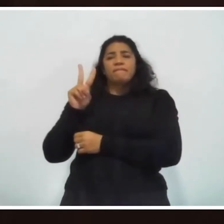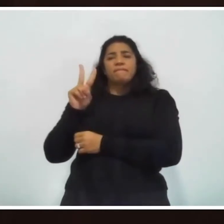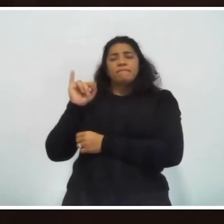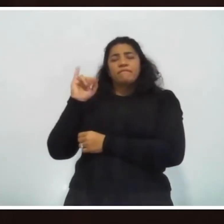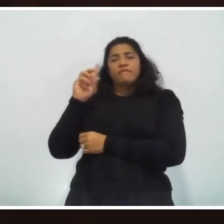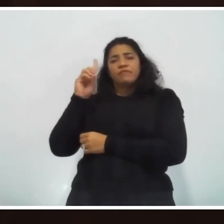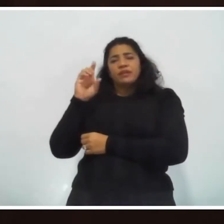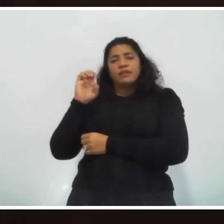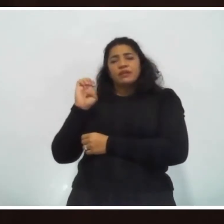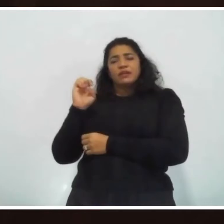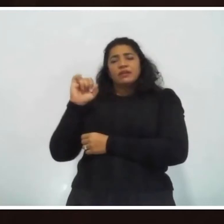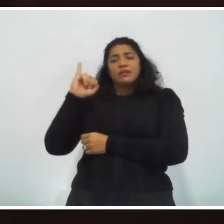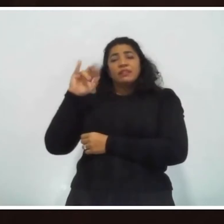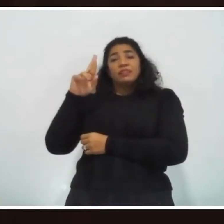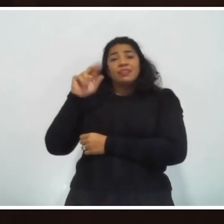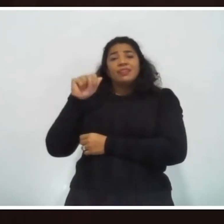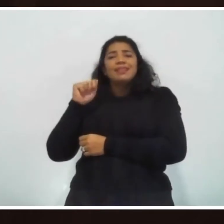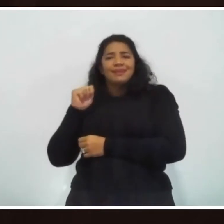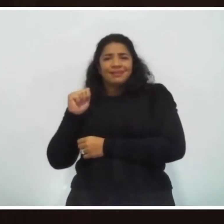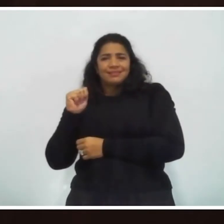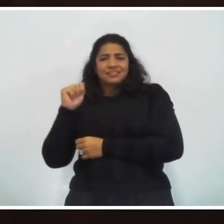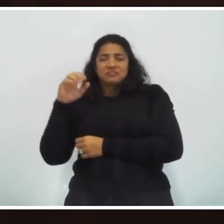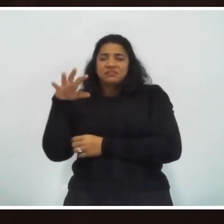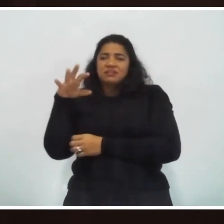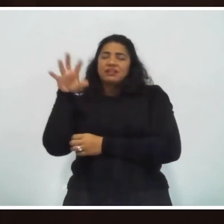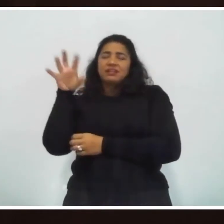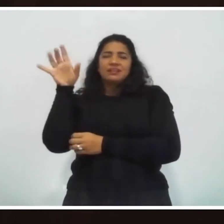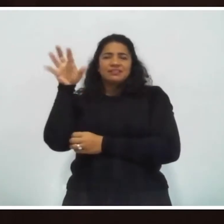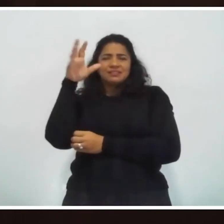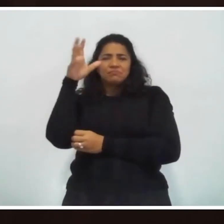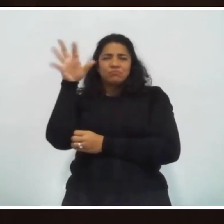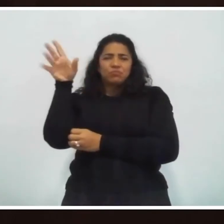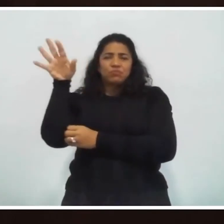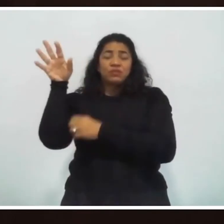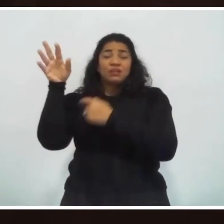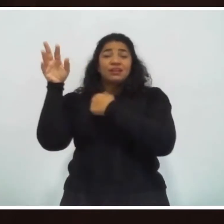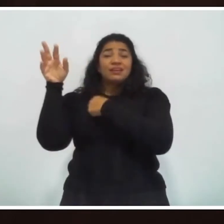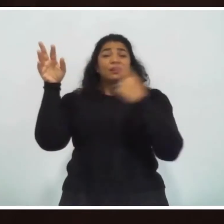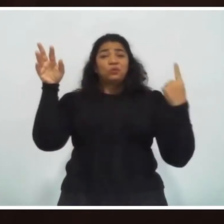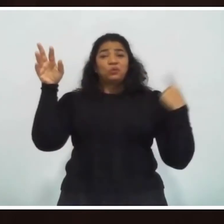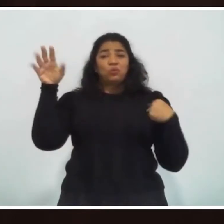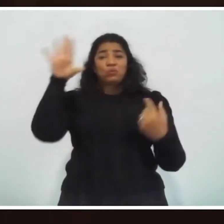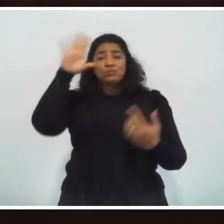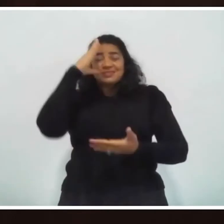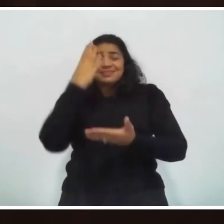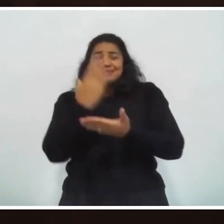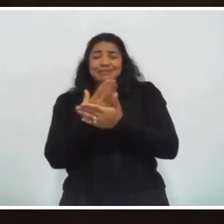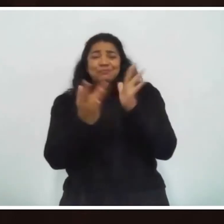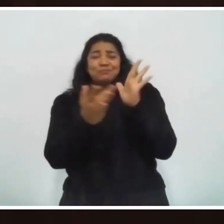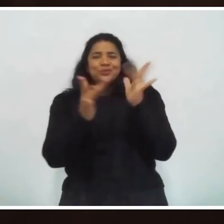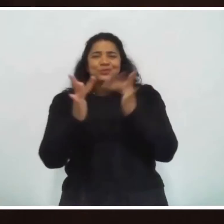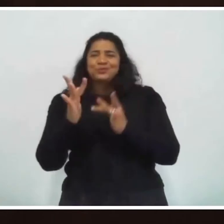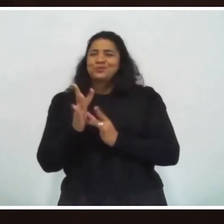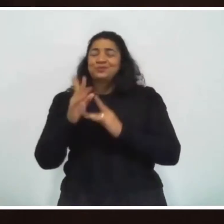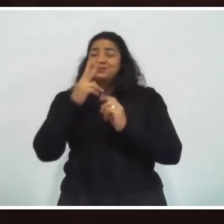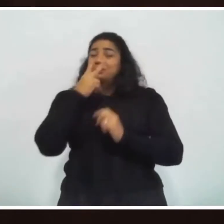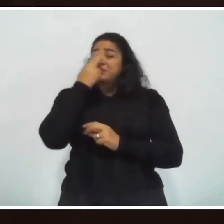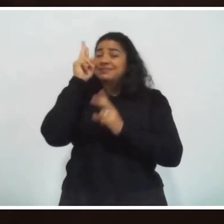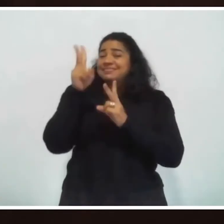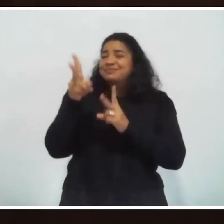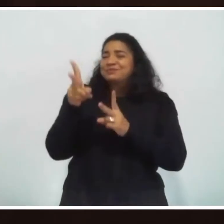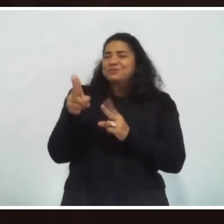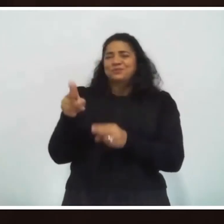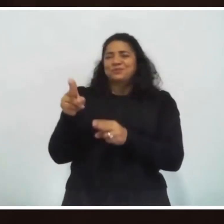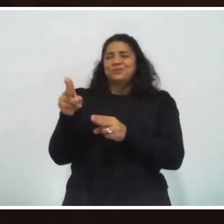seus ramos. Estamos ligados à videira. Estamos sendo supridos pela fonte que é o Pai. O Pai é o